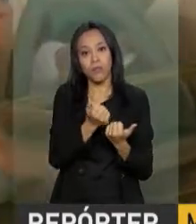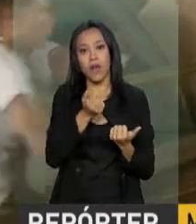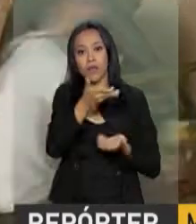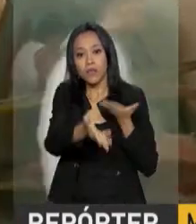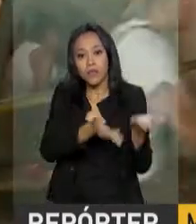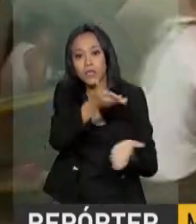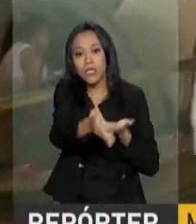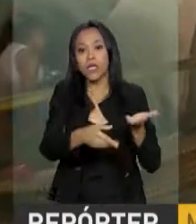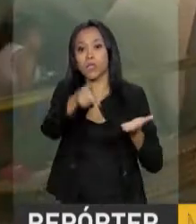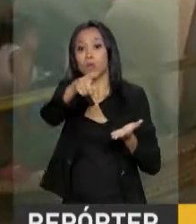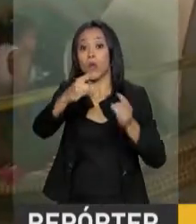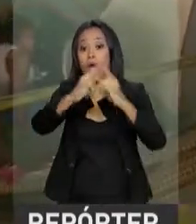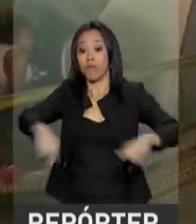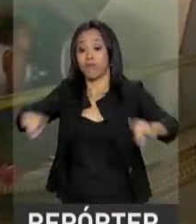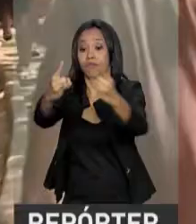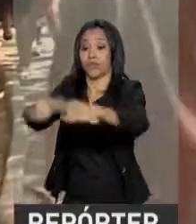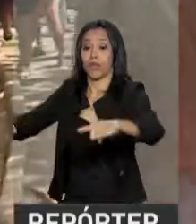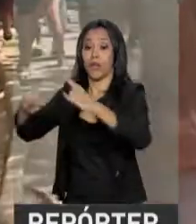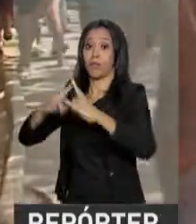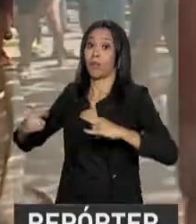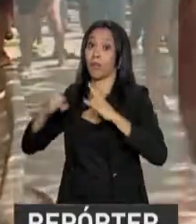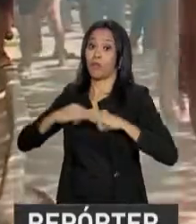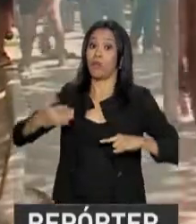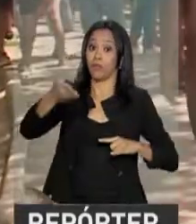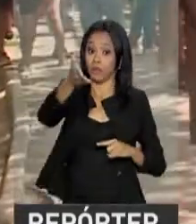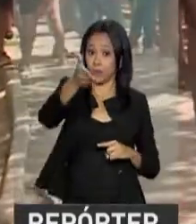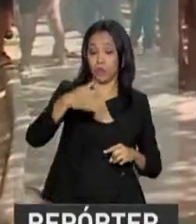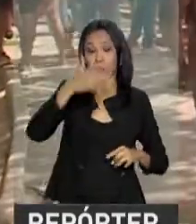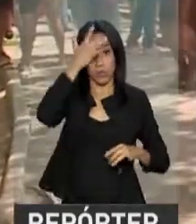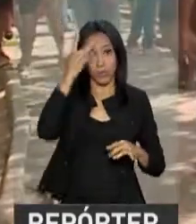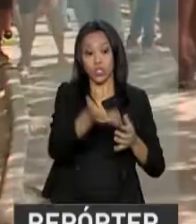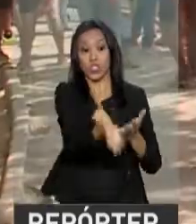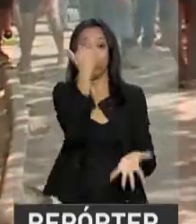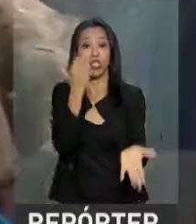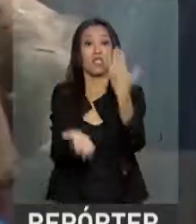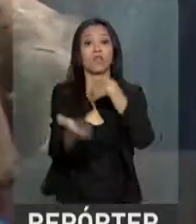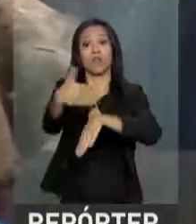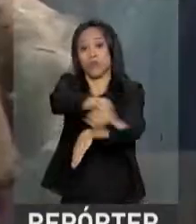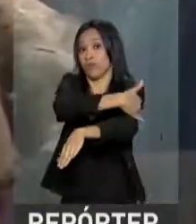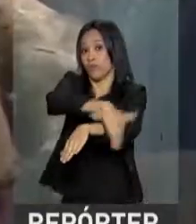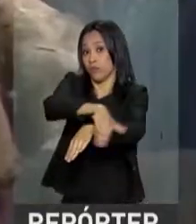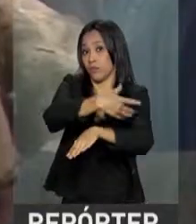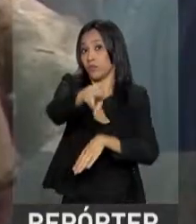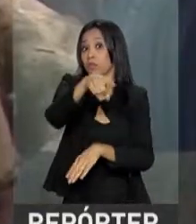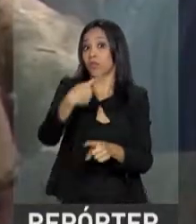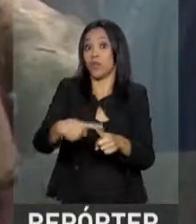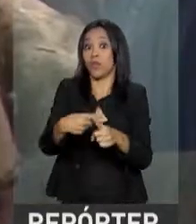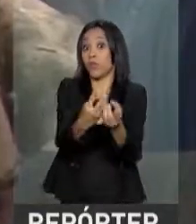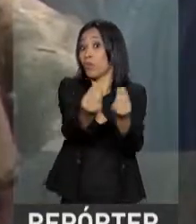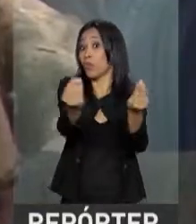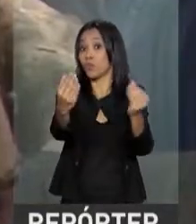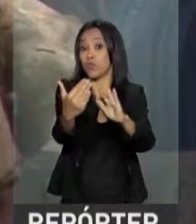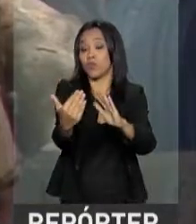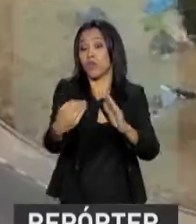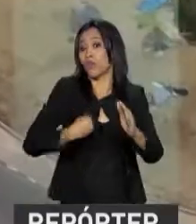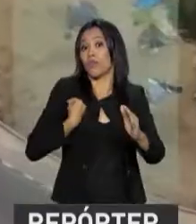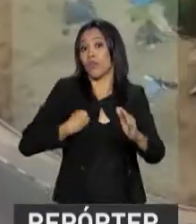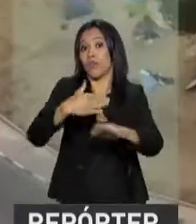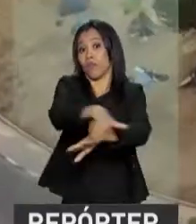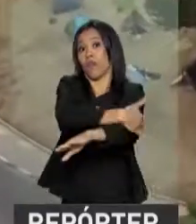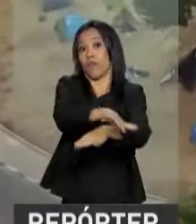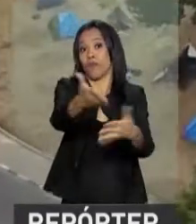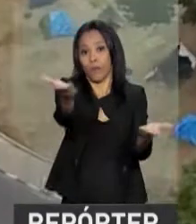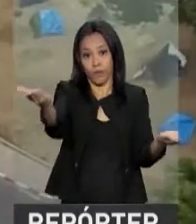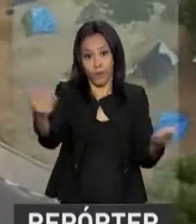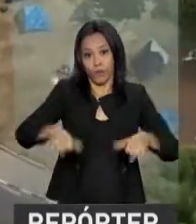abrigos que estão sendo instalados é ver os alunos estão sendo retirados das praças porque muitos estavam vivendo no relento